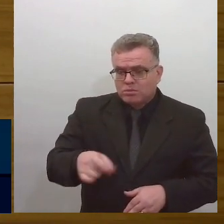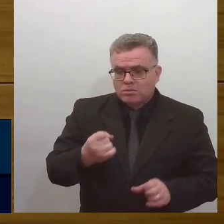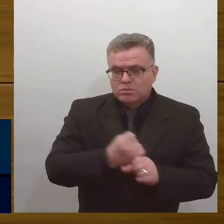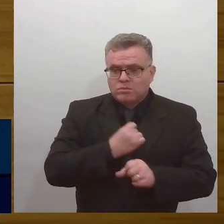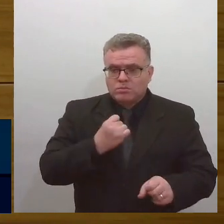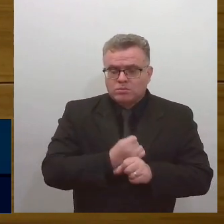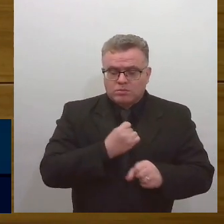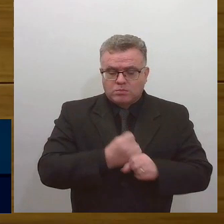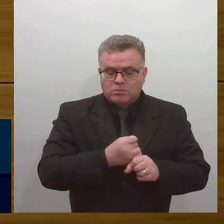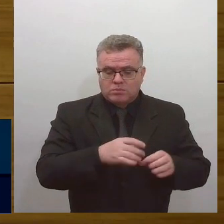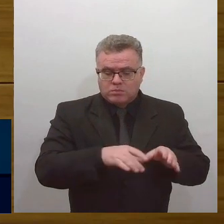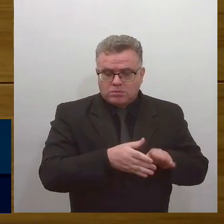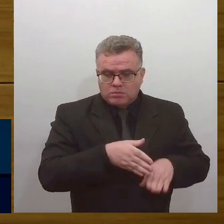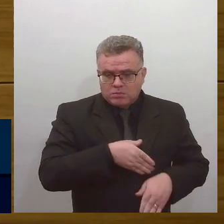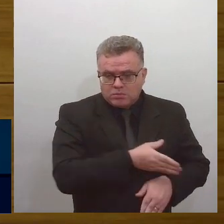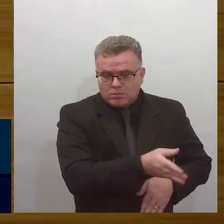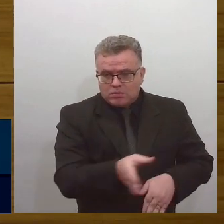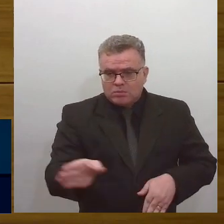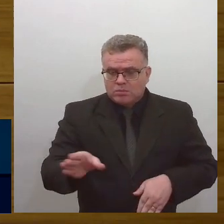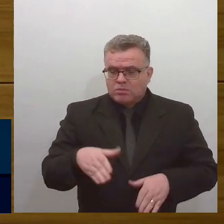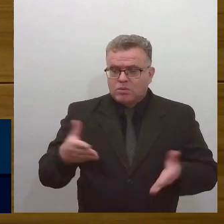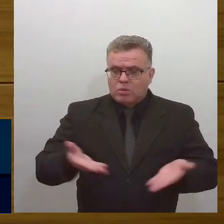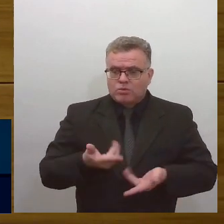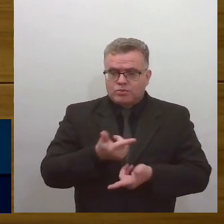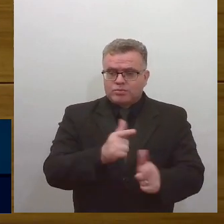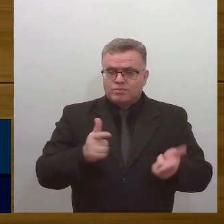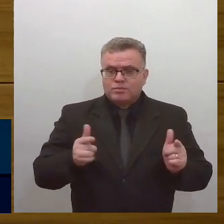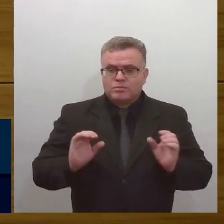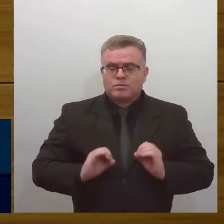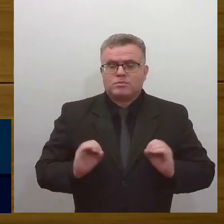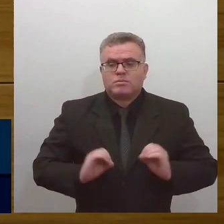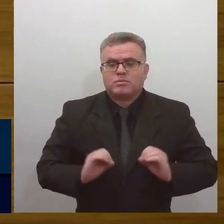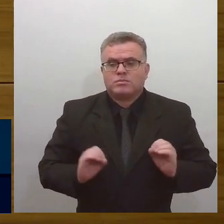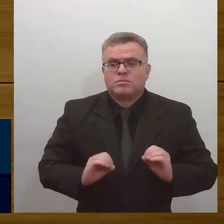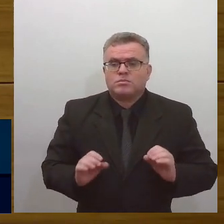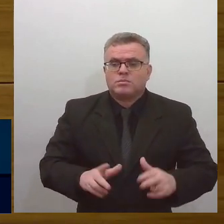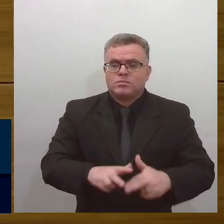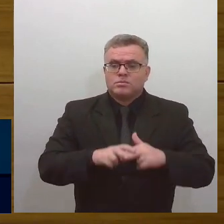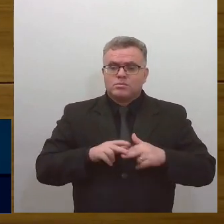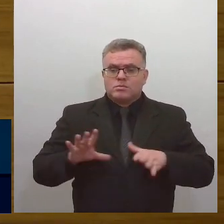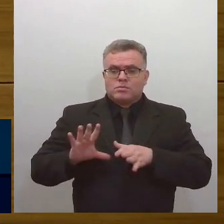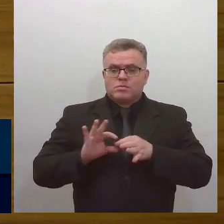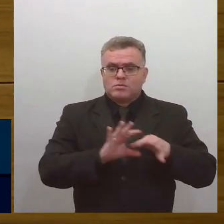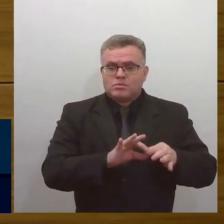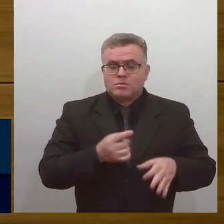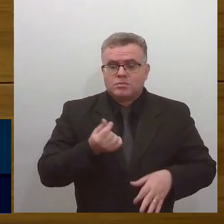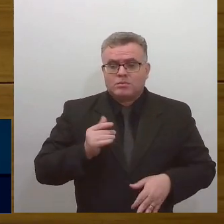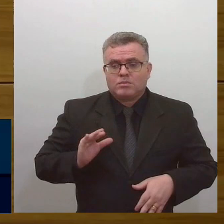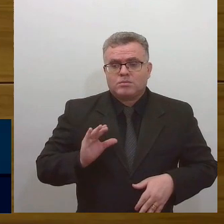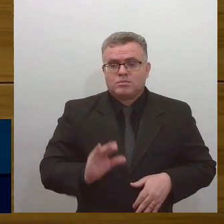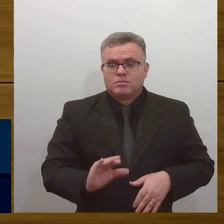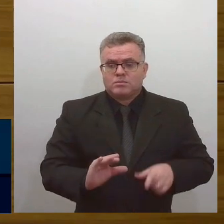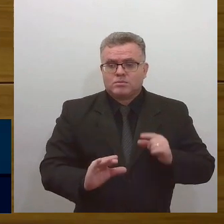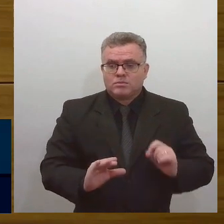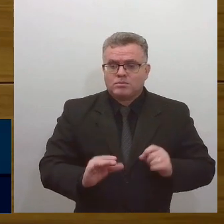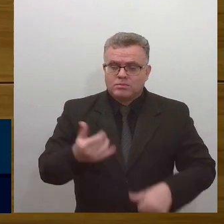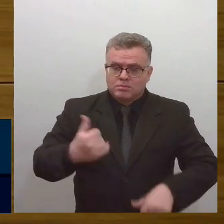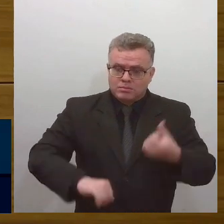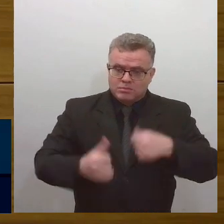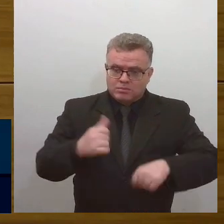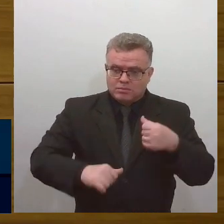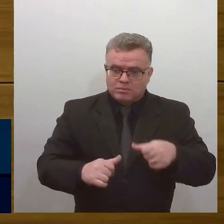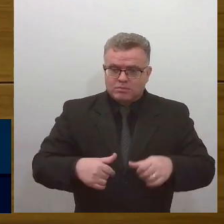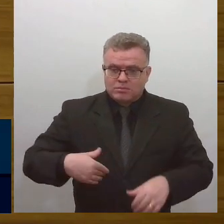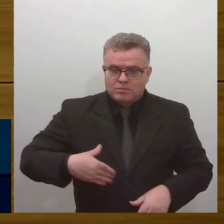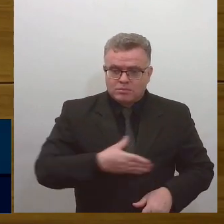rodovia que não existem hoje e dentro desse contexto isso tem um custo Mas isso foi avaliado esse traçado foi avaliado